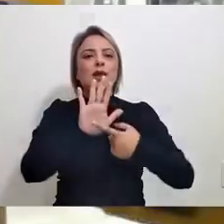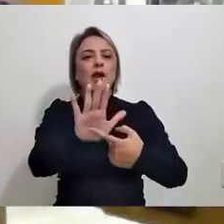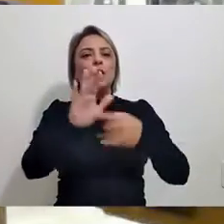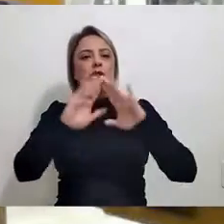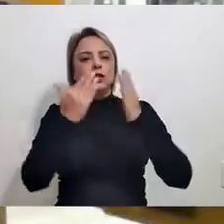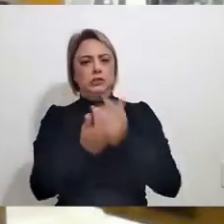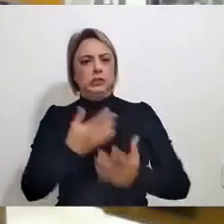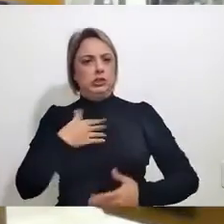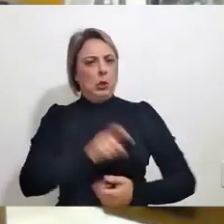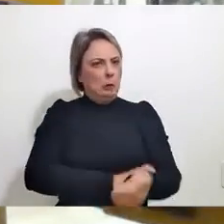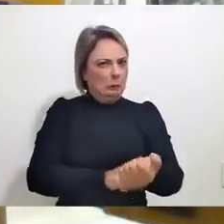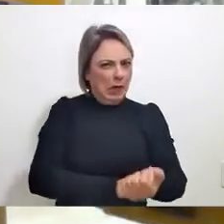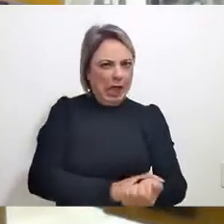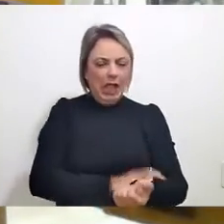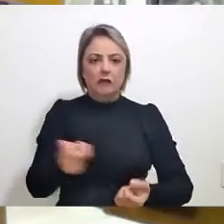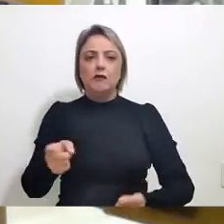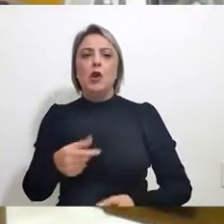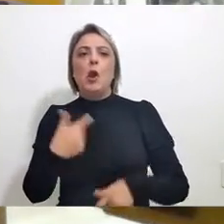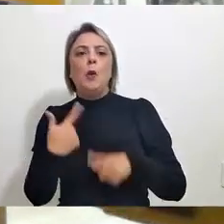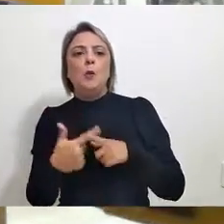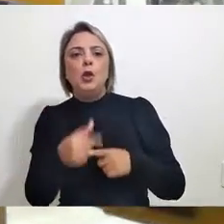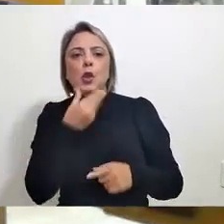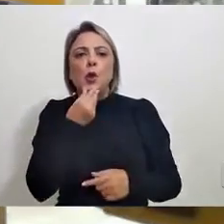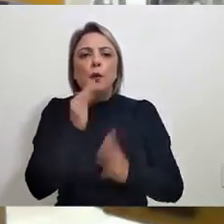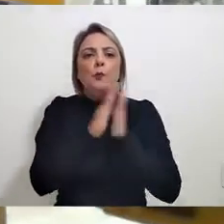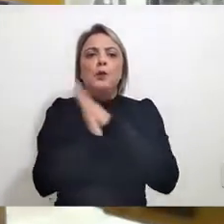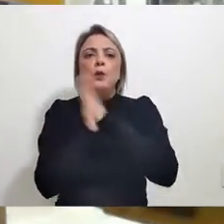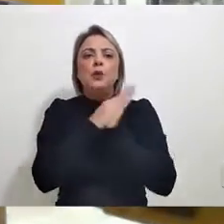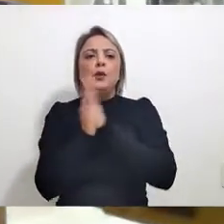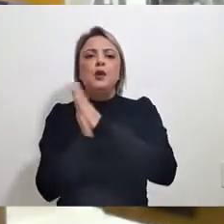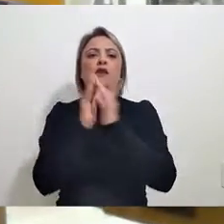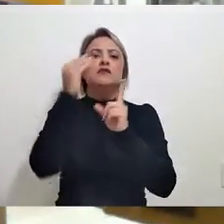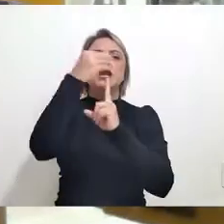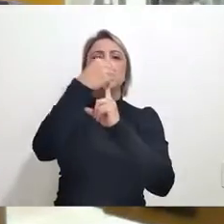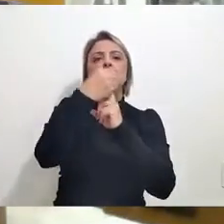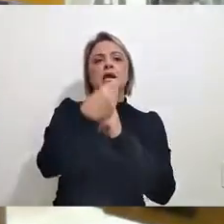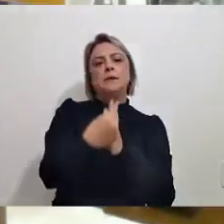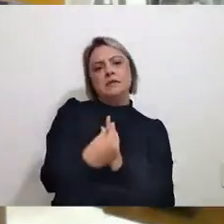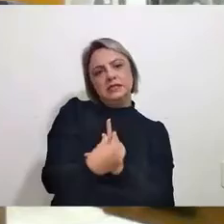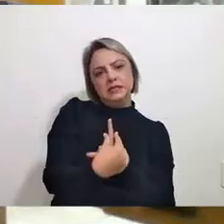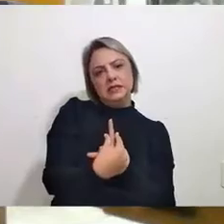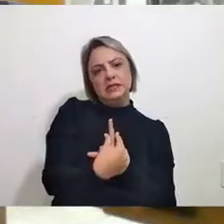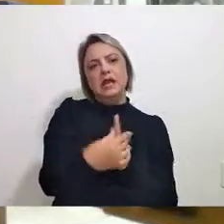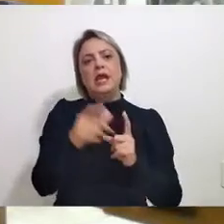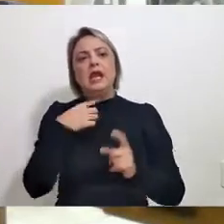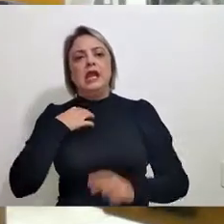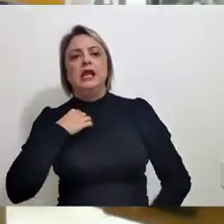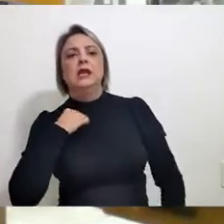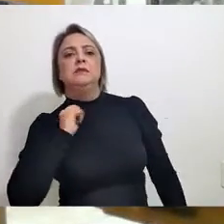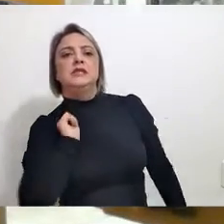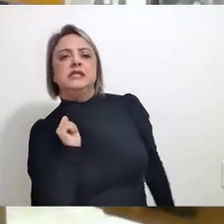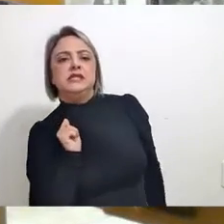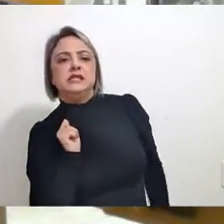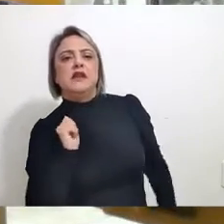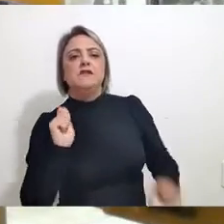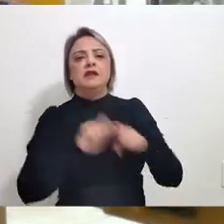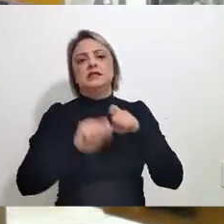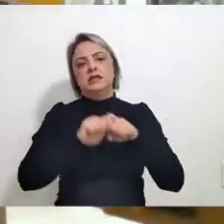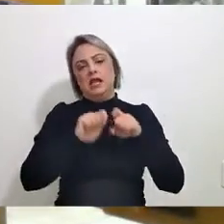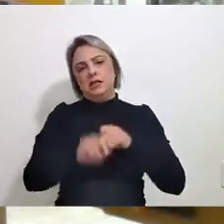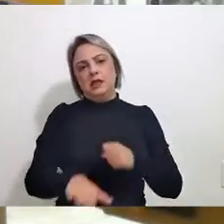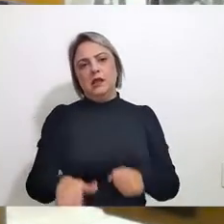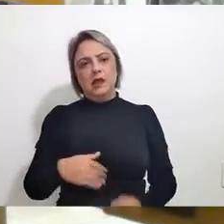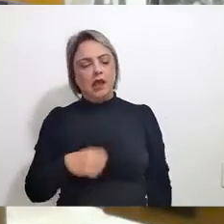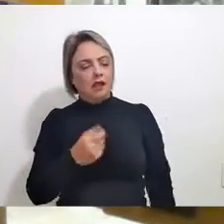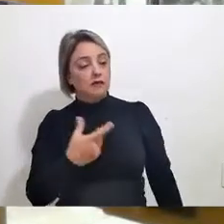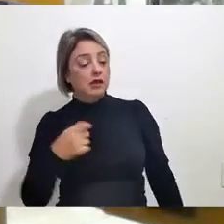de perverter essa criança. Não tem professor para perverter criança, tem professor para educar. Aliás, para passar o caminho do cidadão,